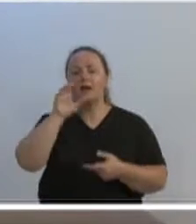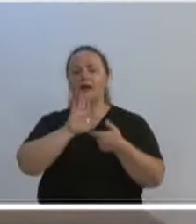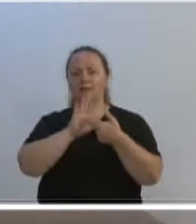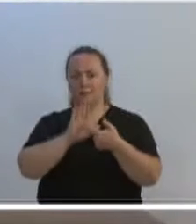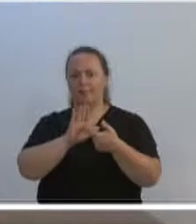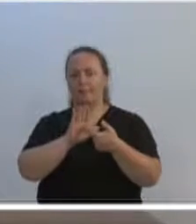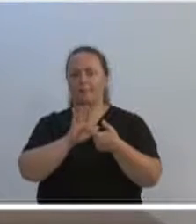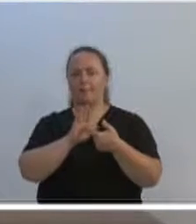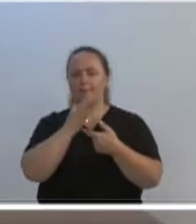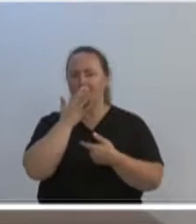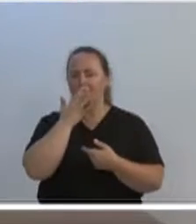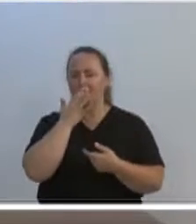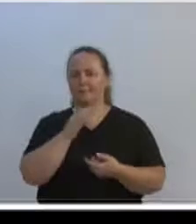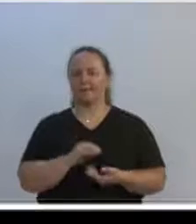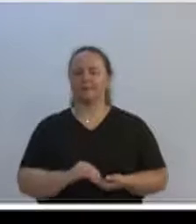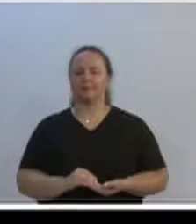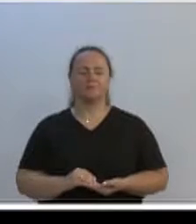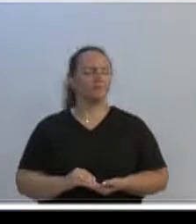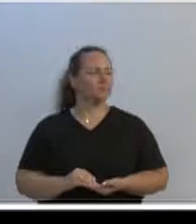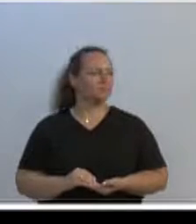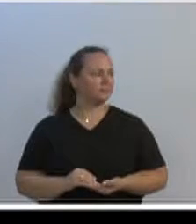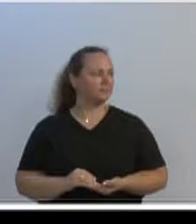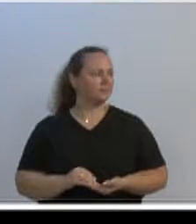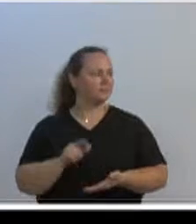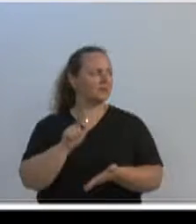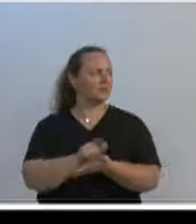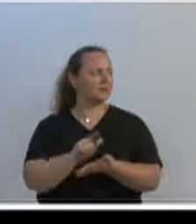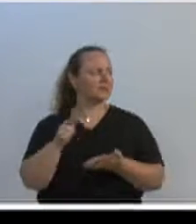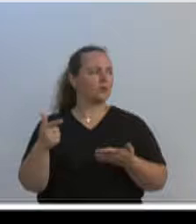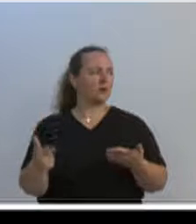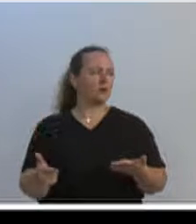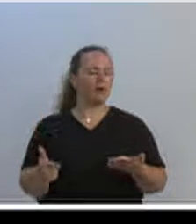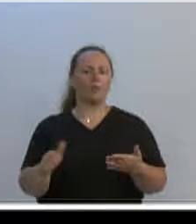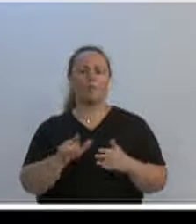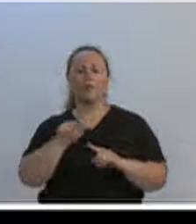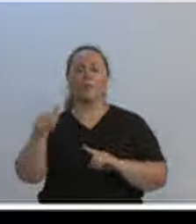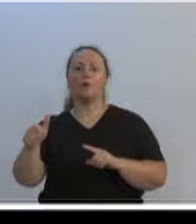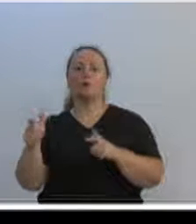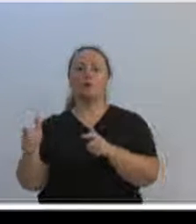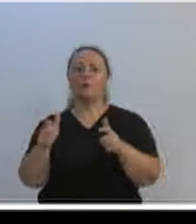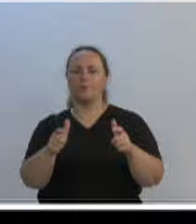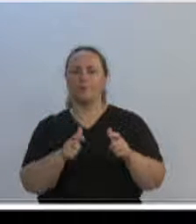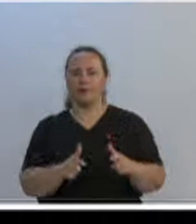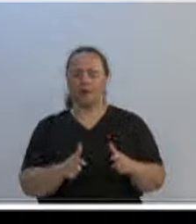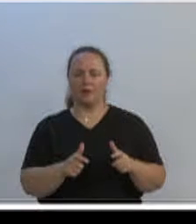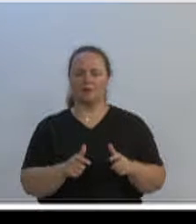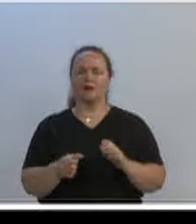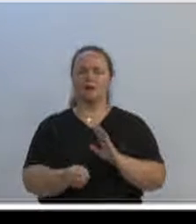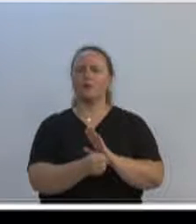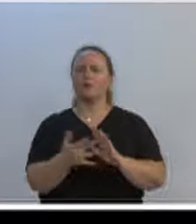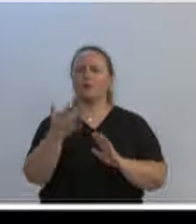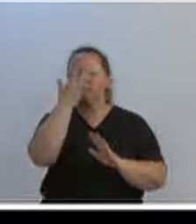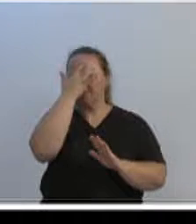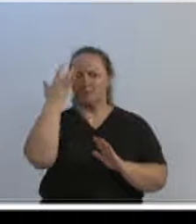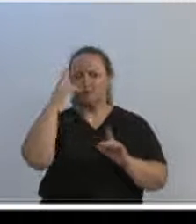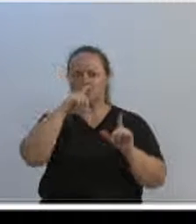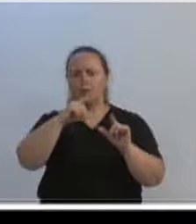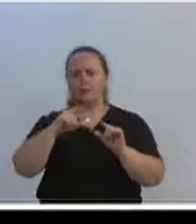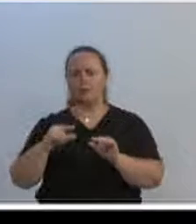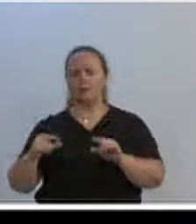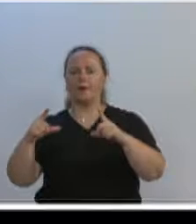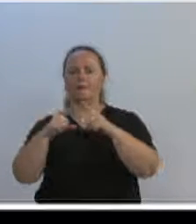a trazer aqui manchetes de jornais de outras cidades. Número de passageiros de ônibus no Distrito Federal